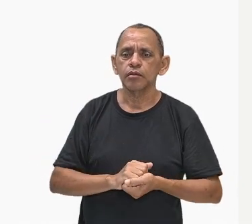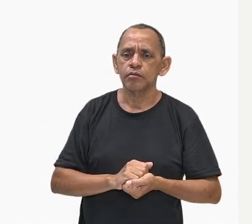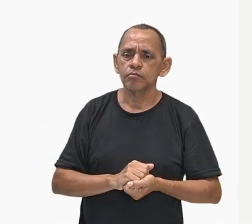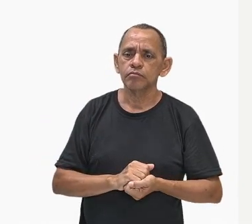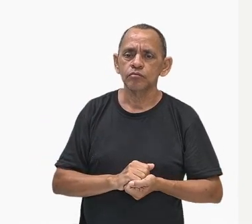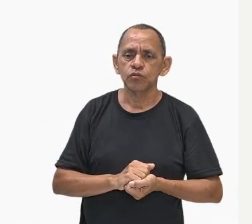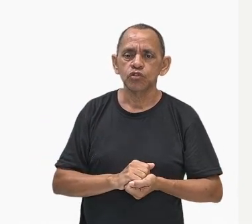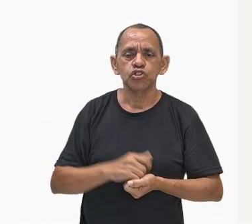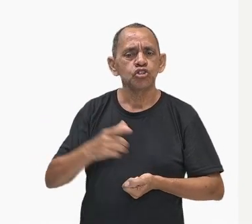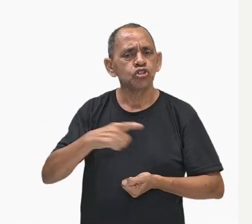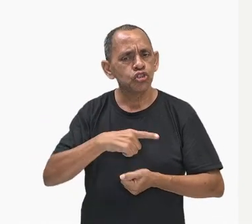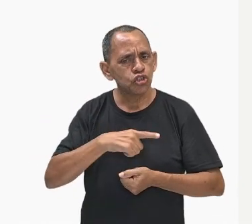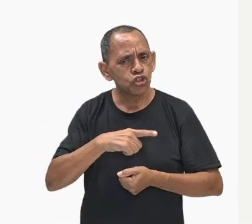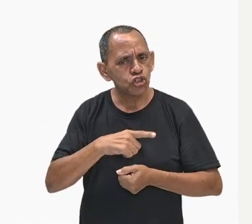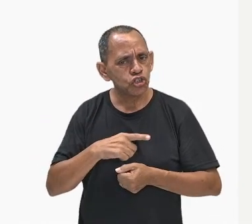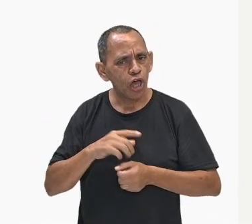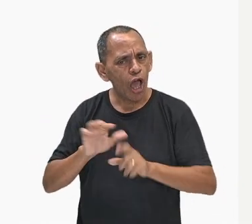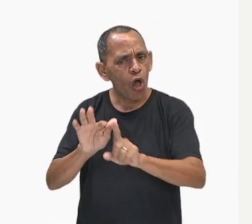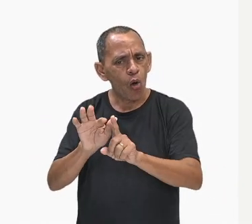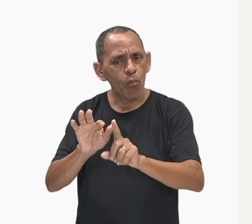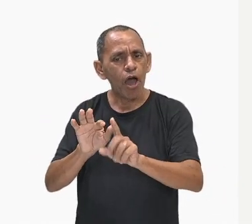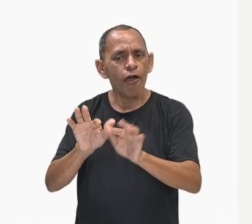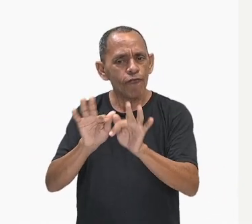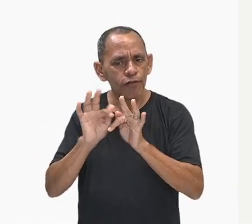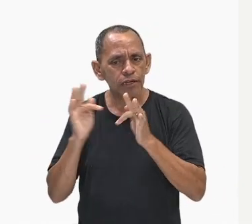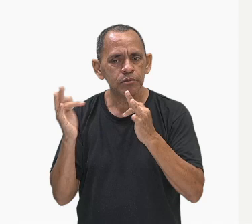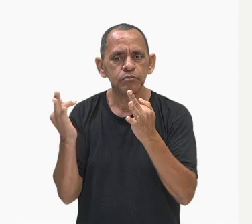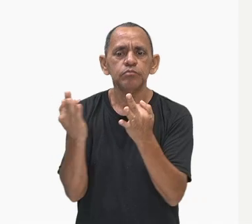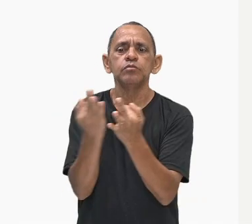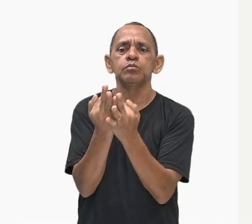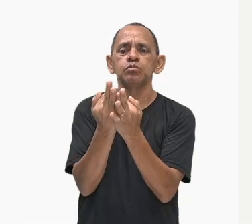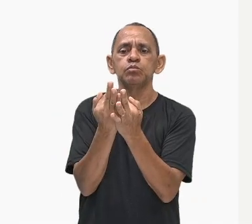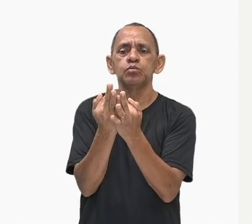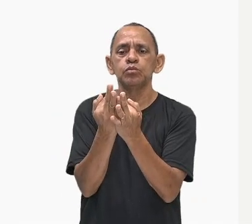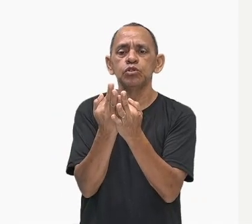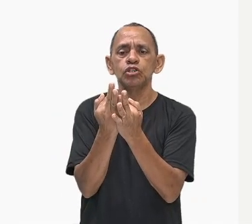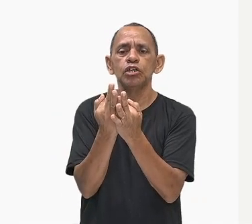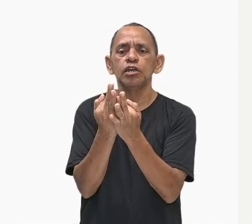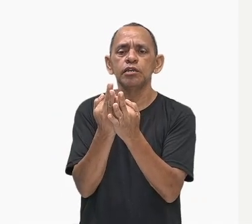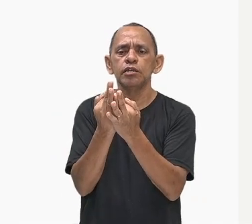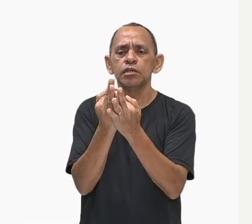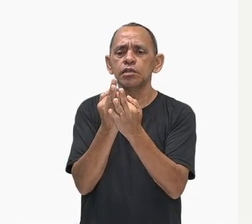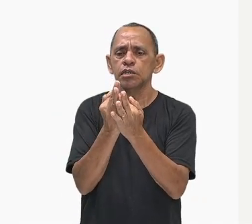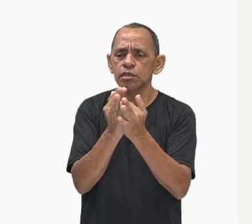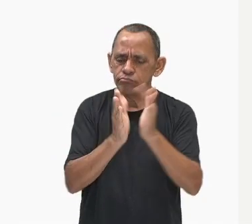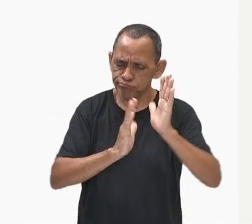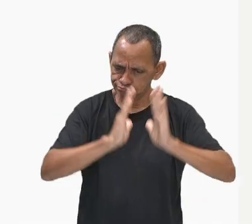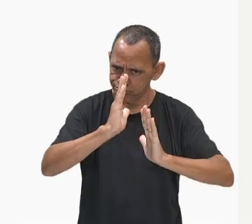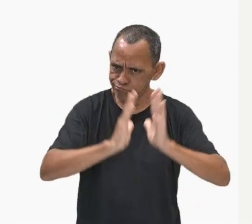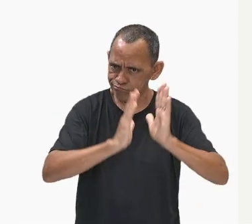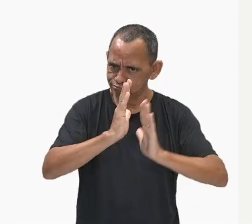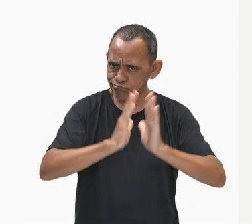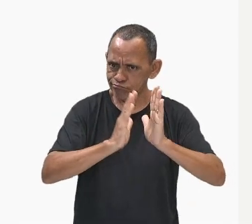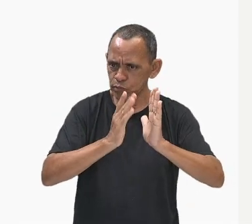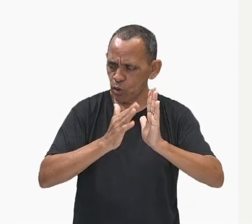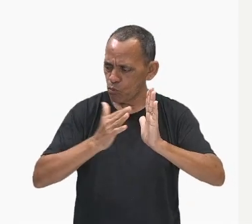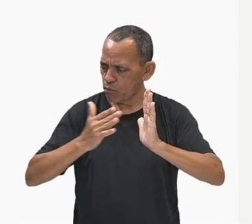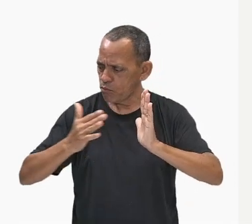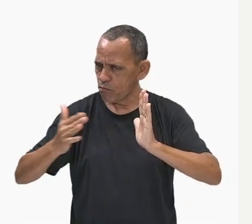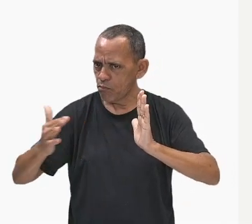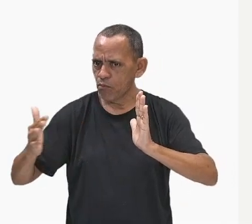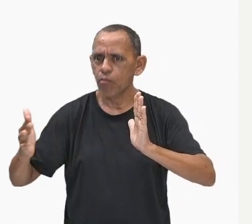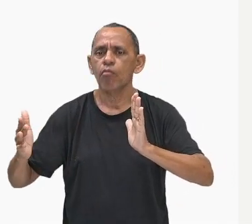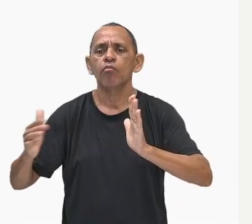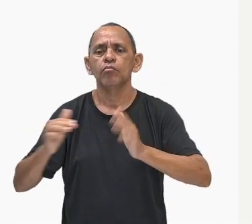dinastia, a essa família, a família dos Orange, que perdura essa tradição de colocar o laranja dentro